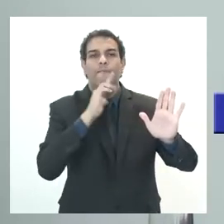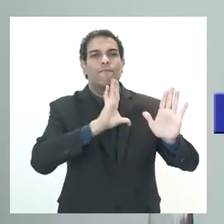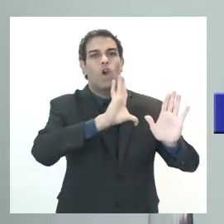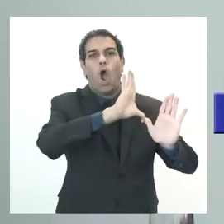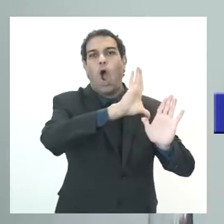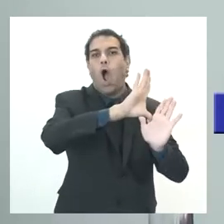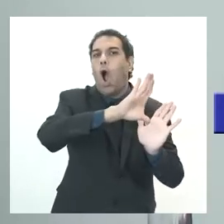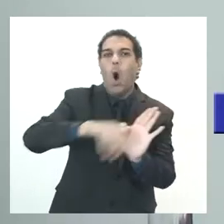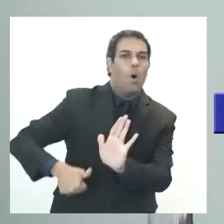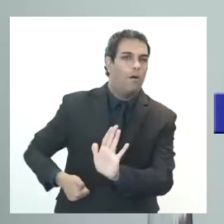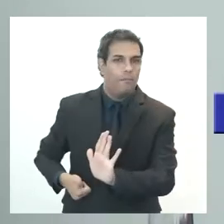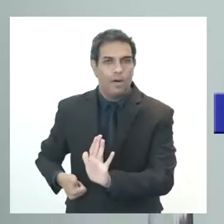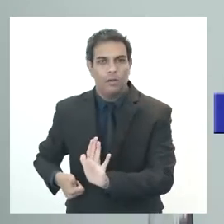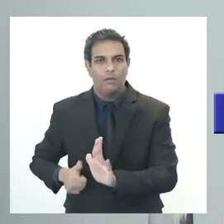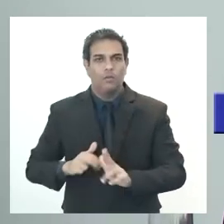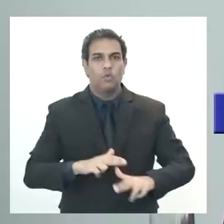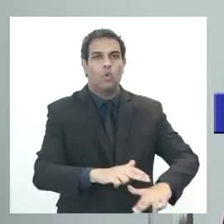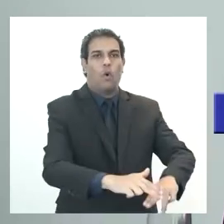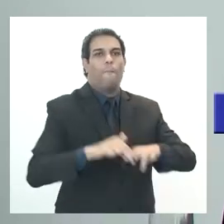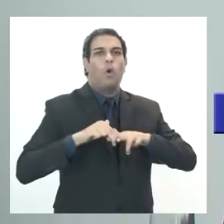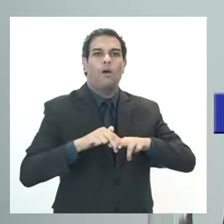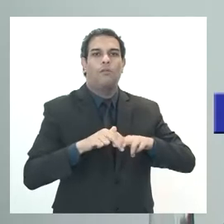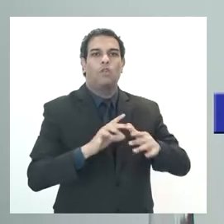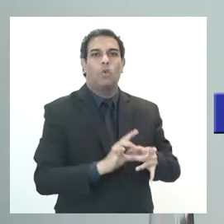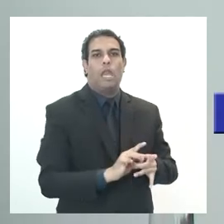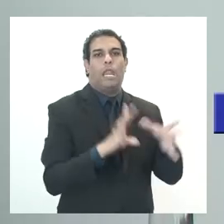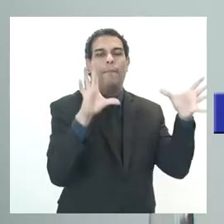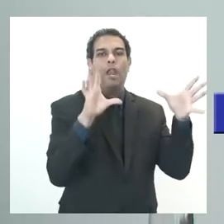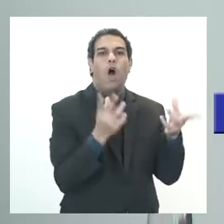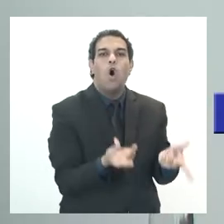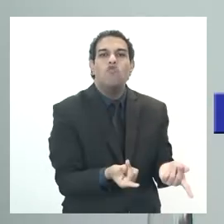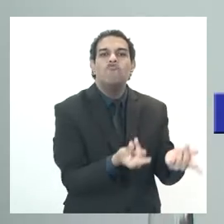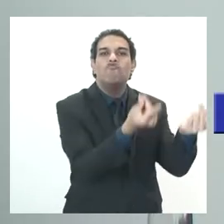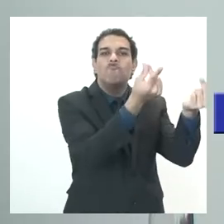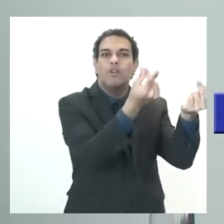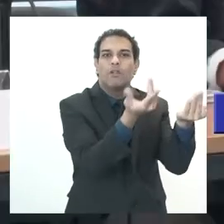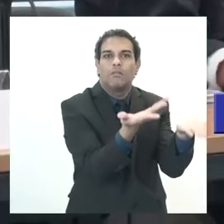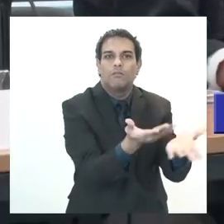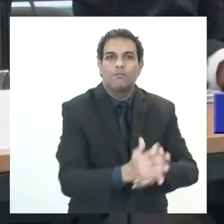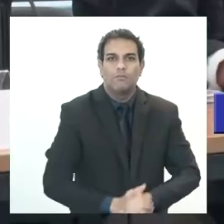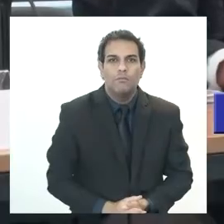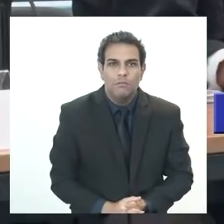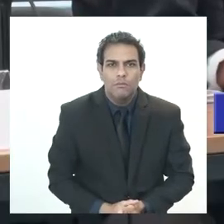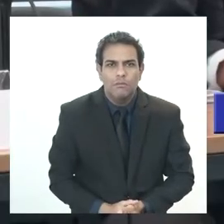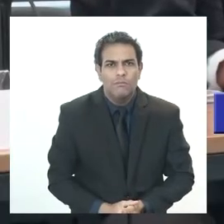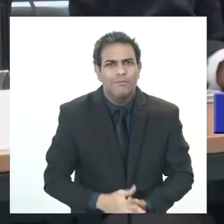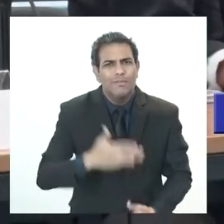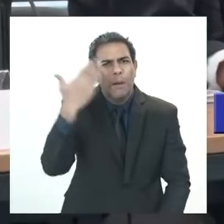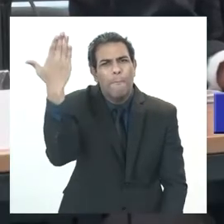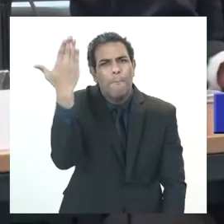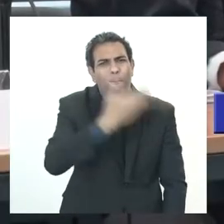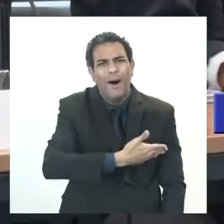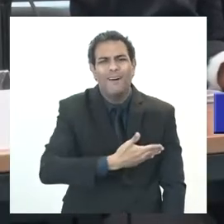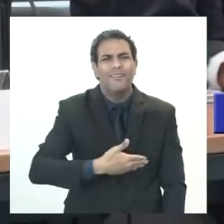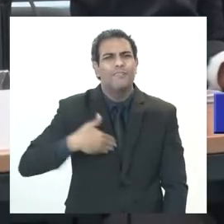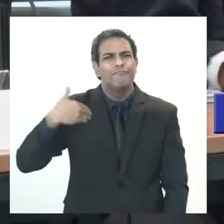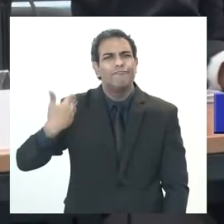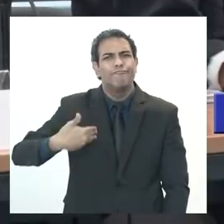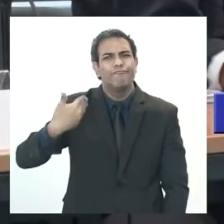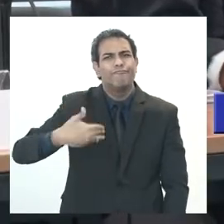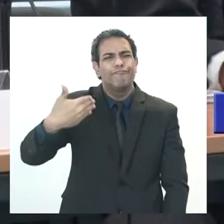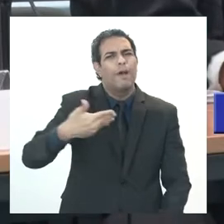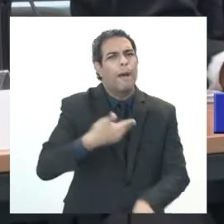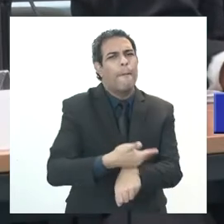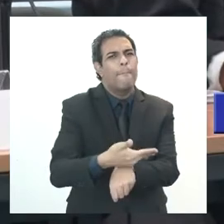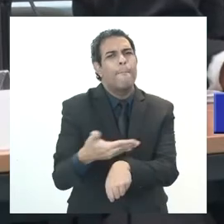pelo neoliberalismo no Brasil os itens testemunhamos o avanço paulatino